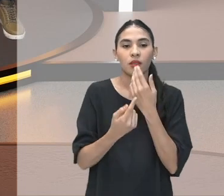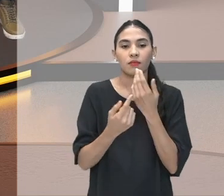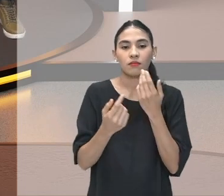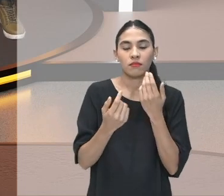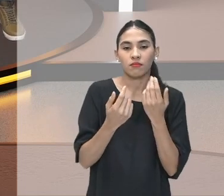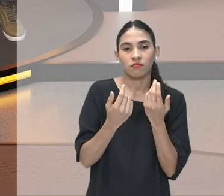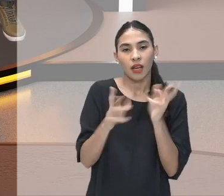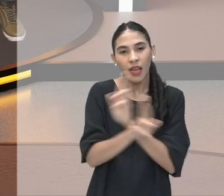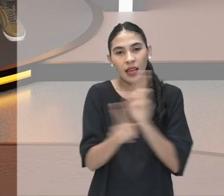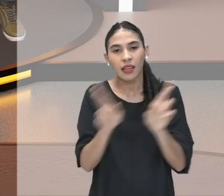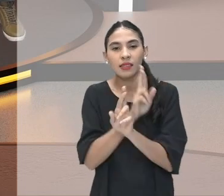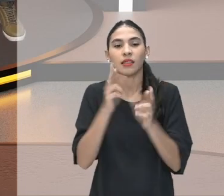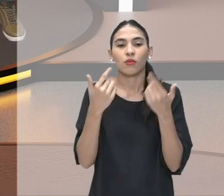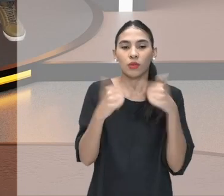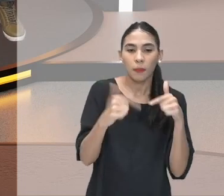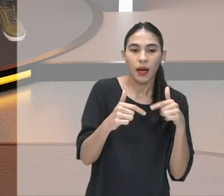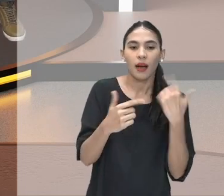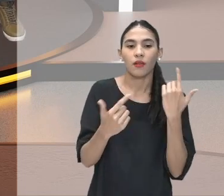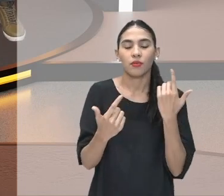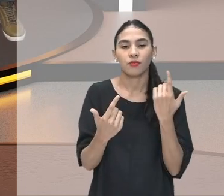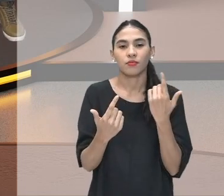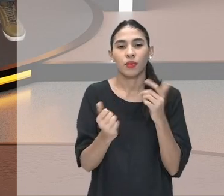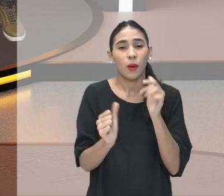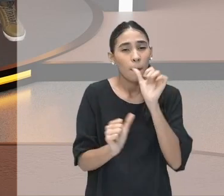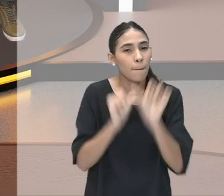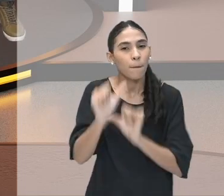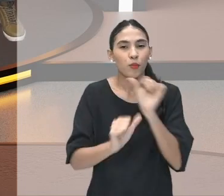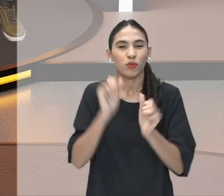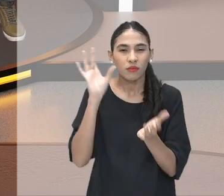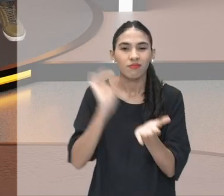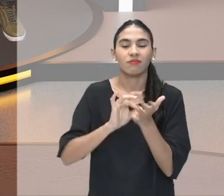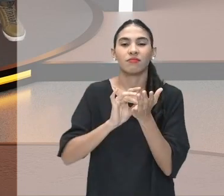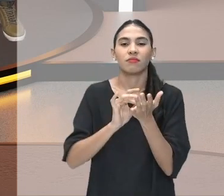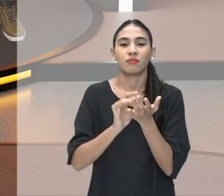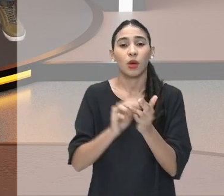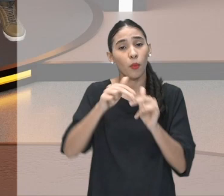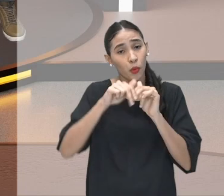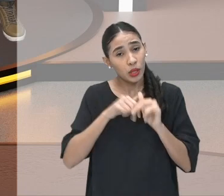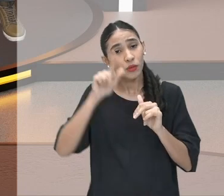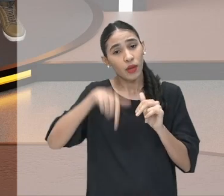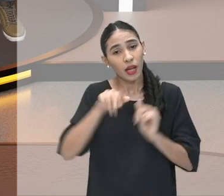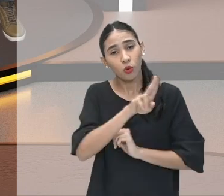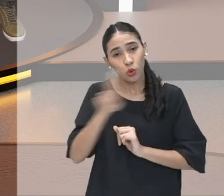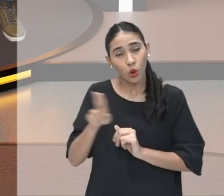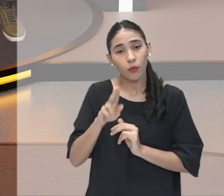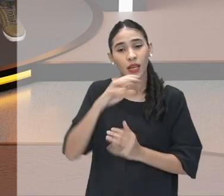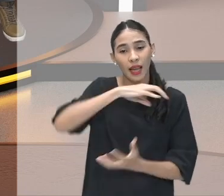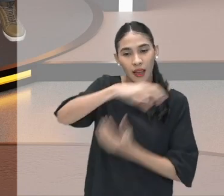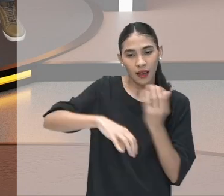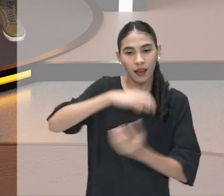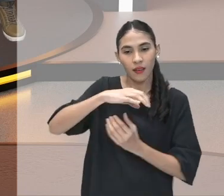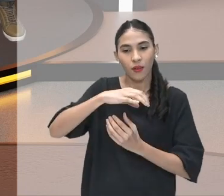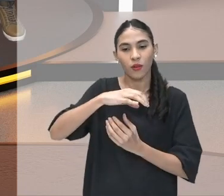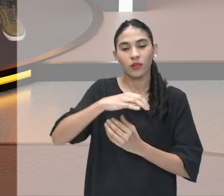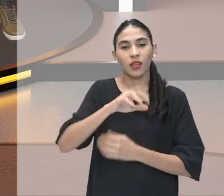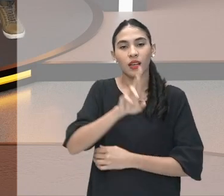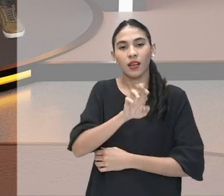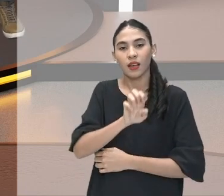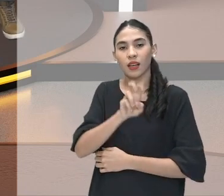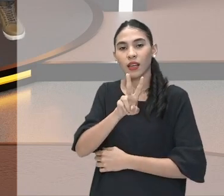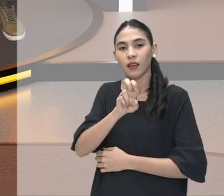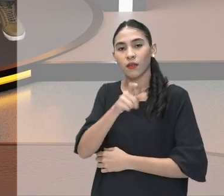trabalho. Vai mudar de forma assim radical. Por isso é revolução, porque é chamado de revolução, porque é uma